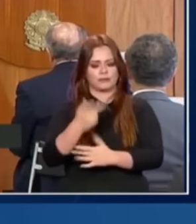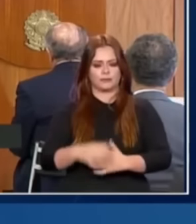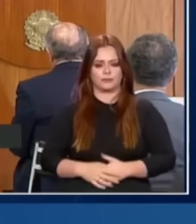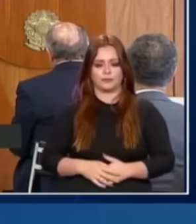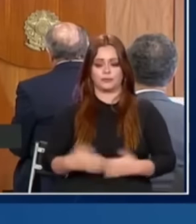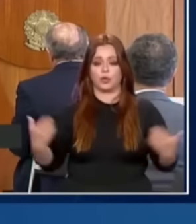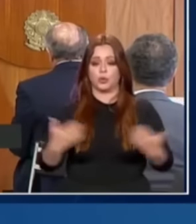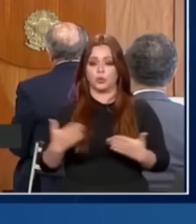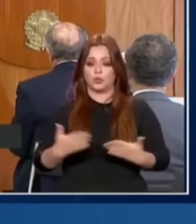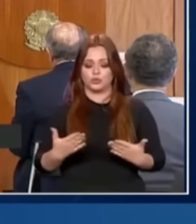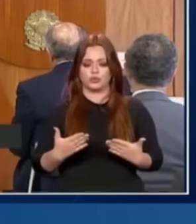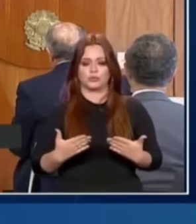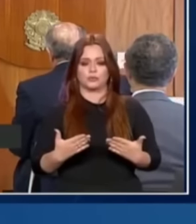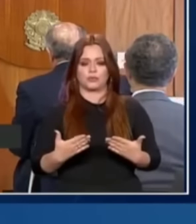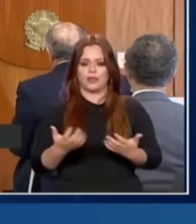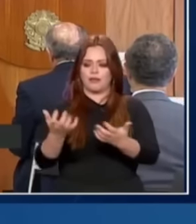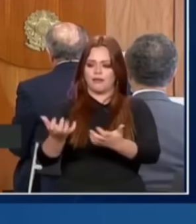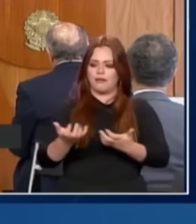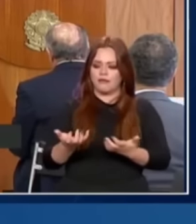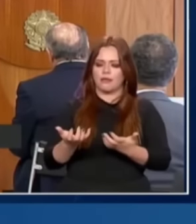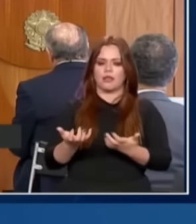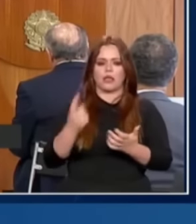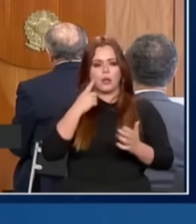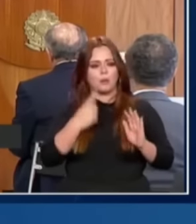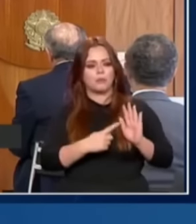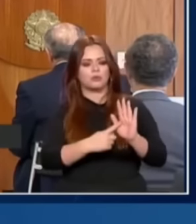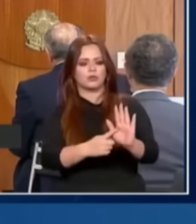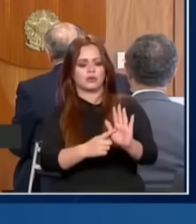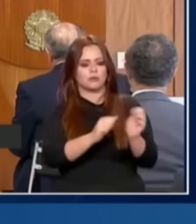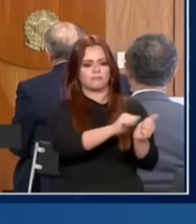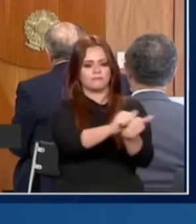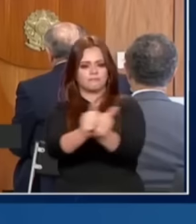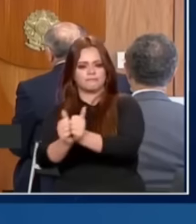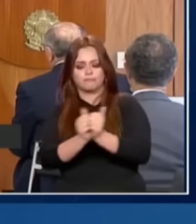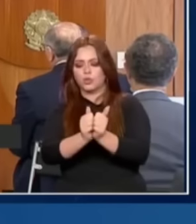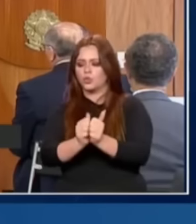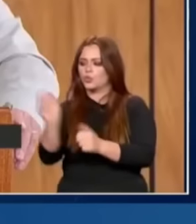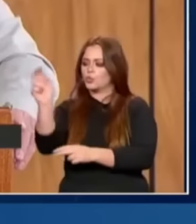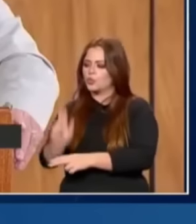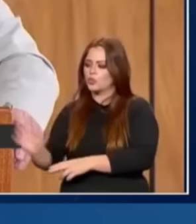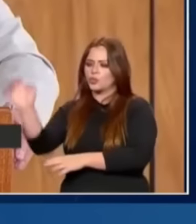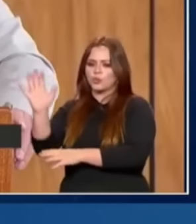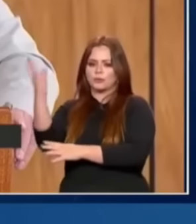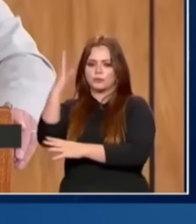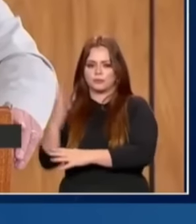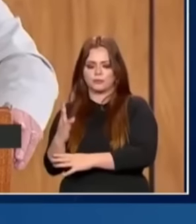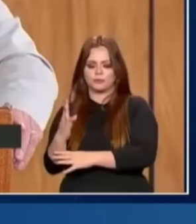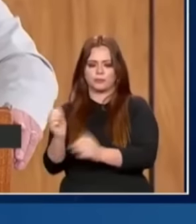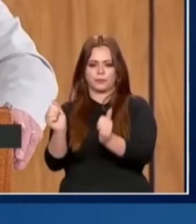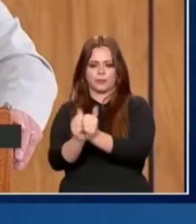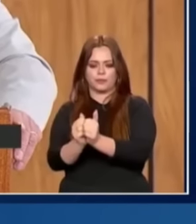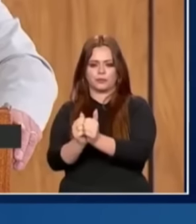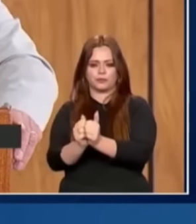ou seja, ele está do lado de fora do teatro. Ele entra no teatro como ator, começa a escrever peças, se torna o maior dramaturgo do